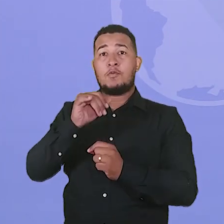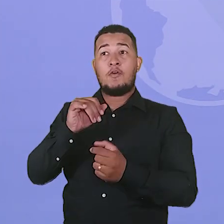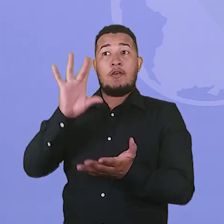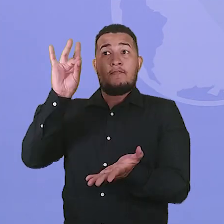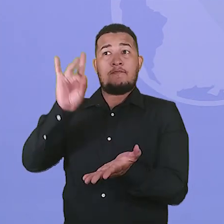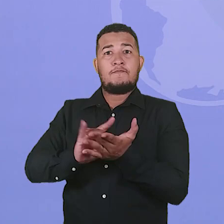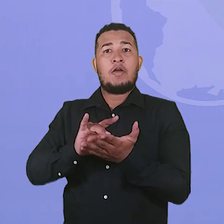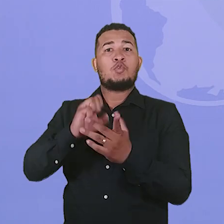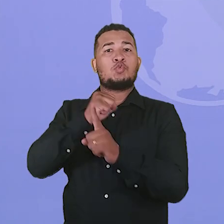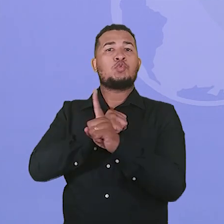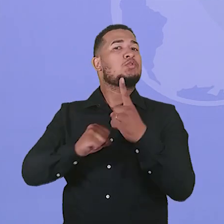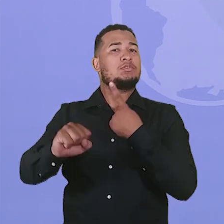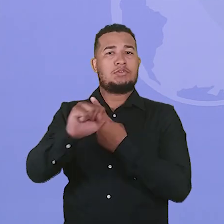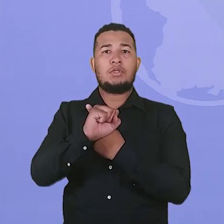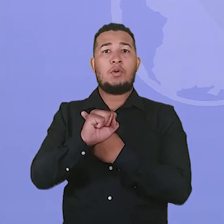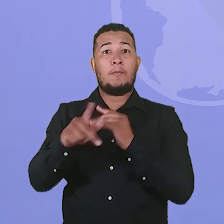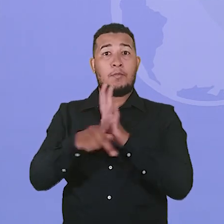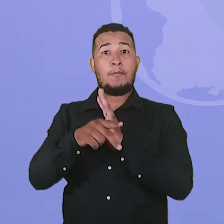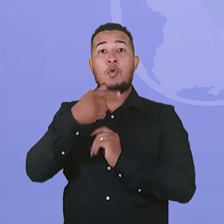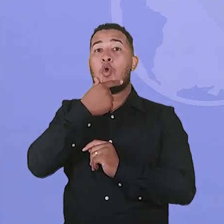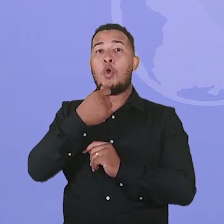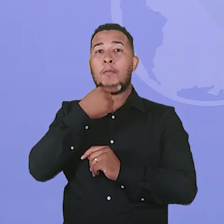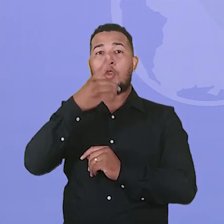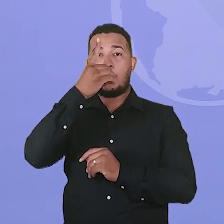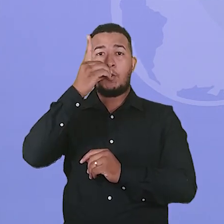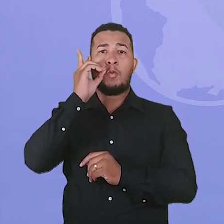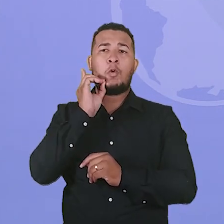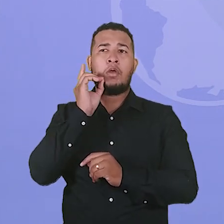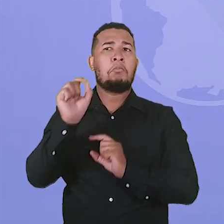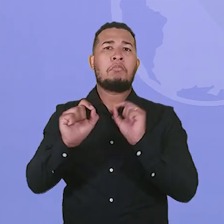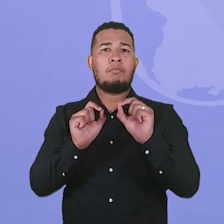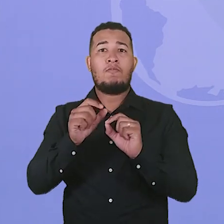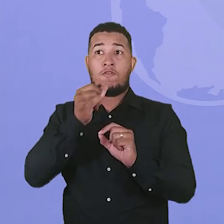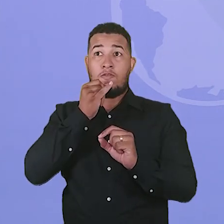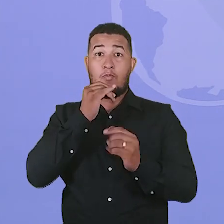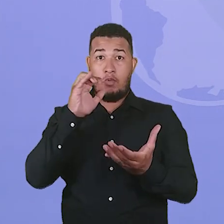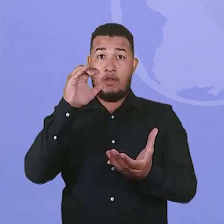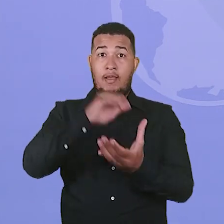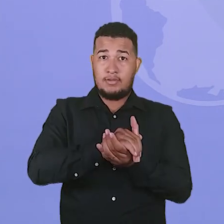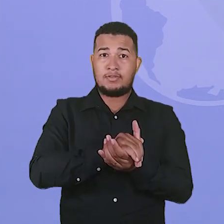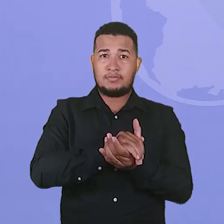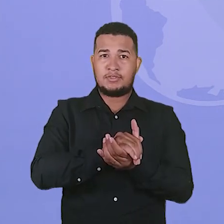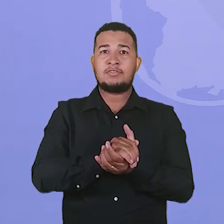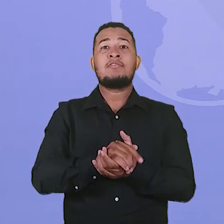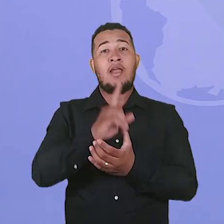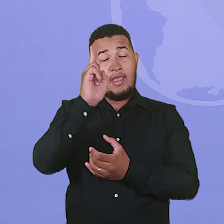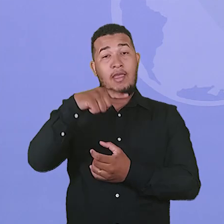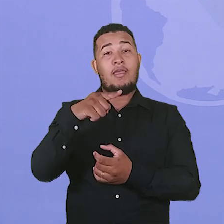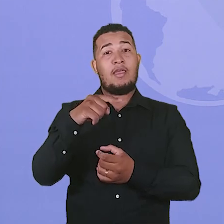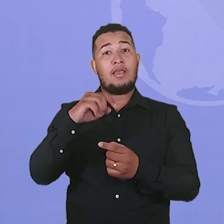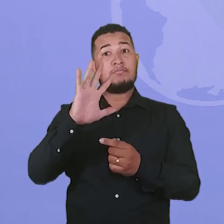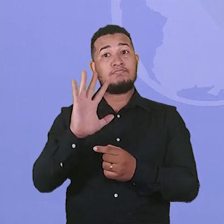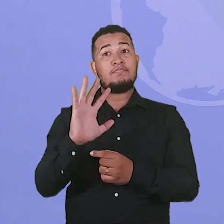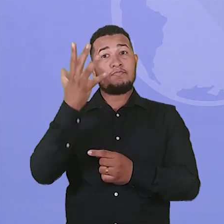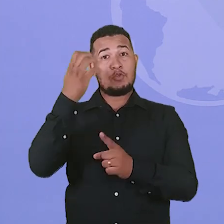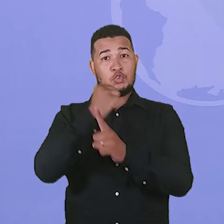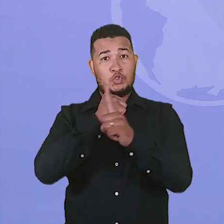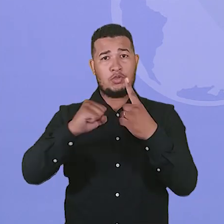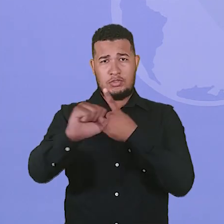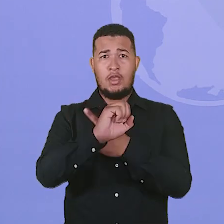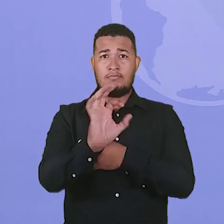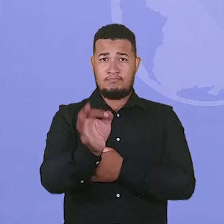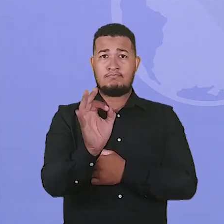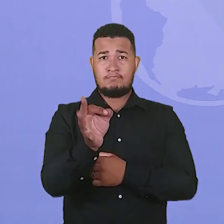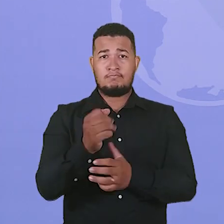de fato social para Durkheim? Por exemplo, o casamento é um fato social, um fenômeno